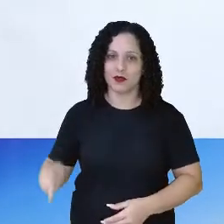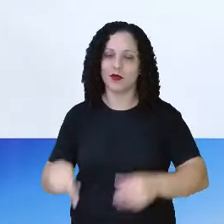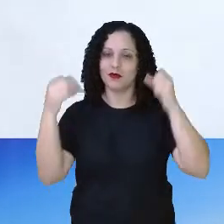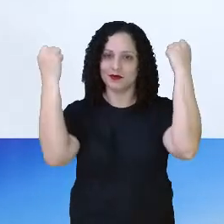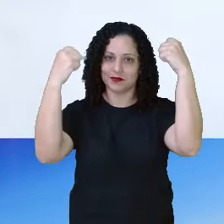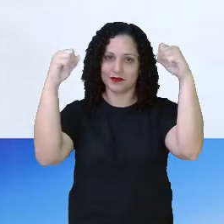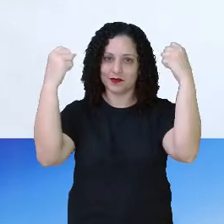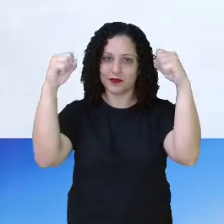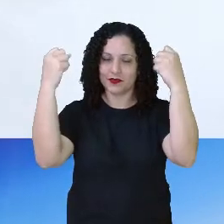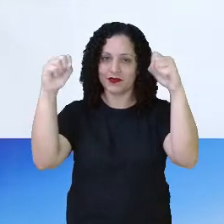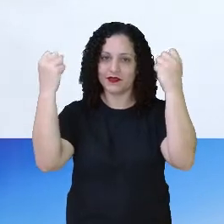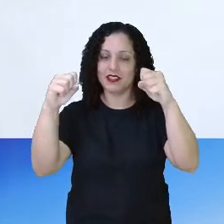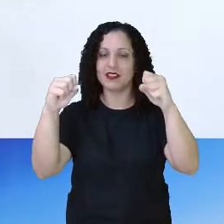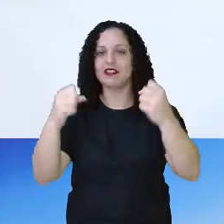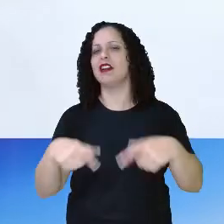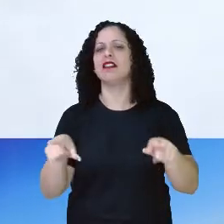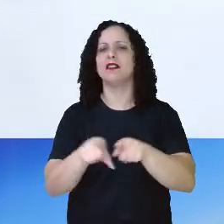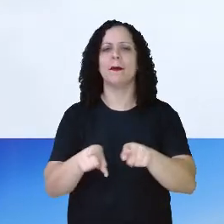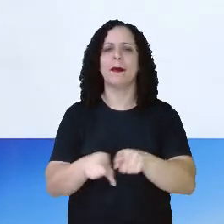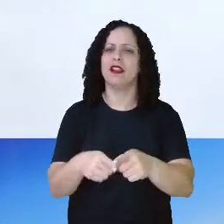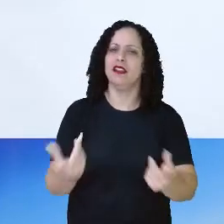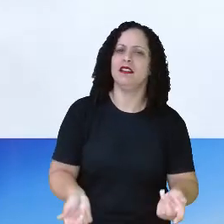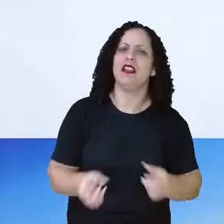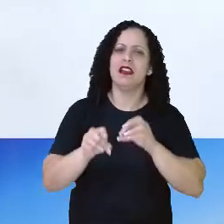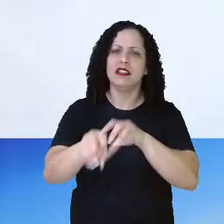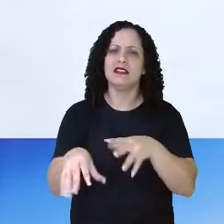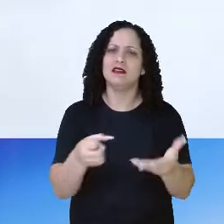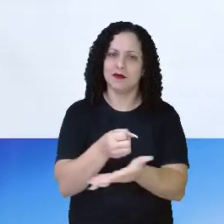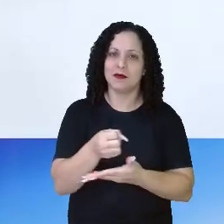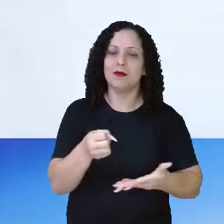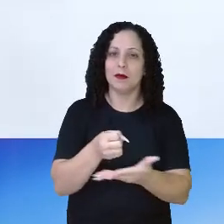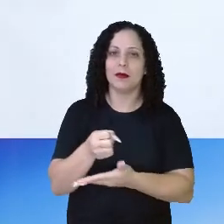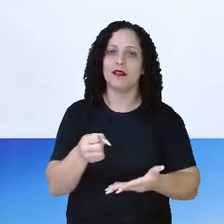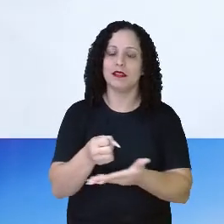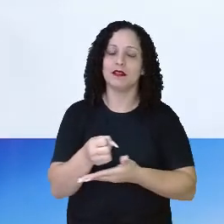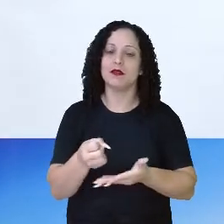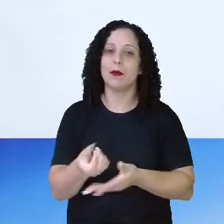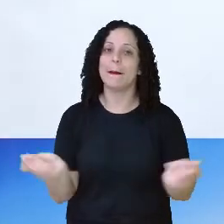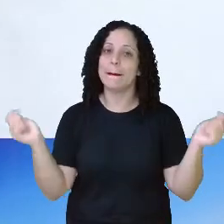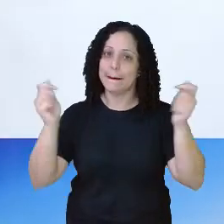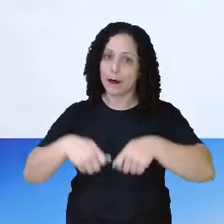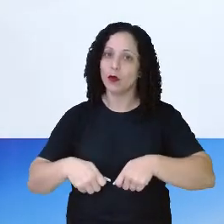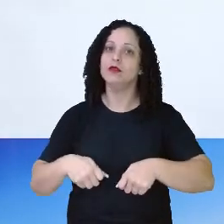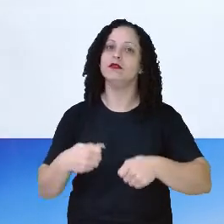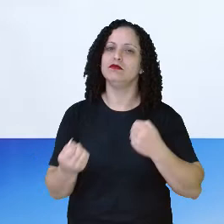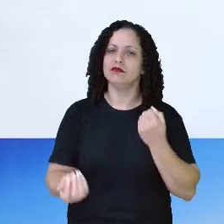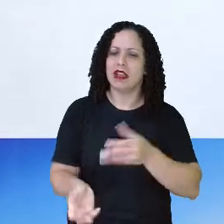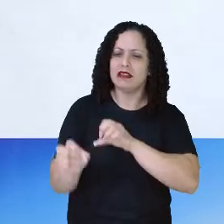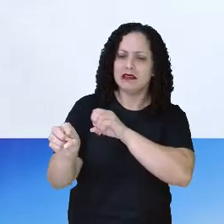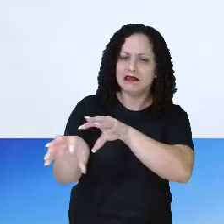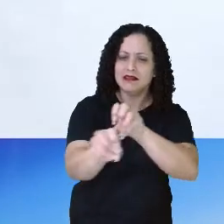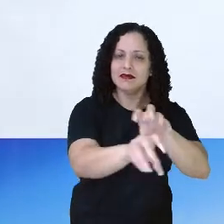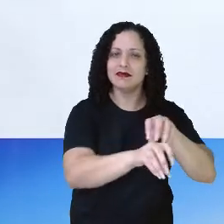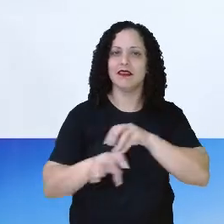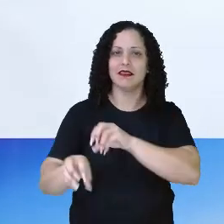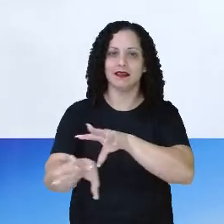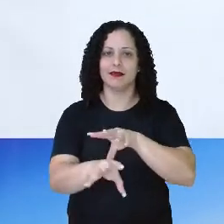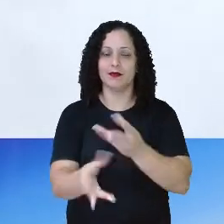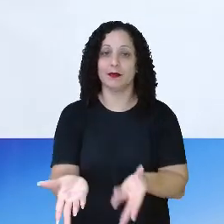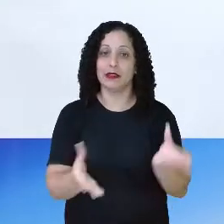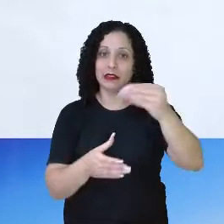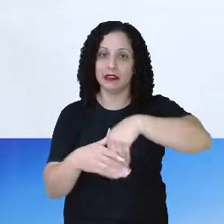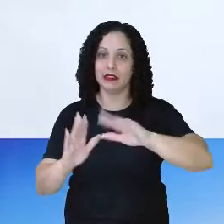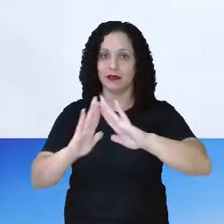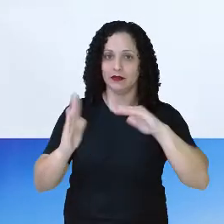educação física ou não, professor do Fundamental 1, possa trabalhar na escola ou dentro da